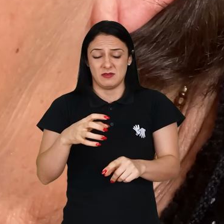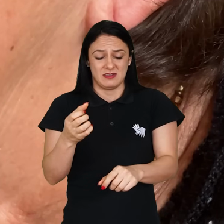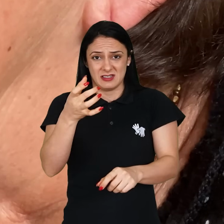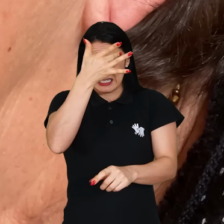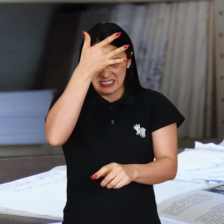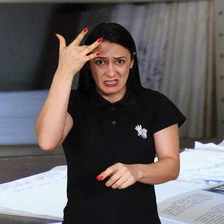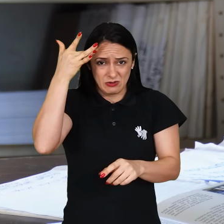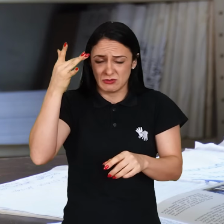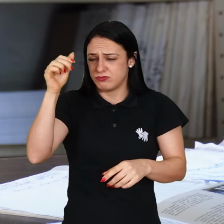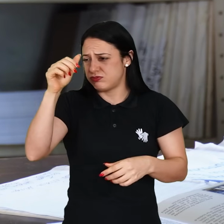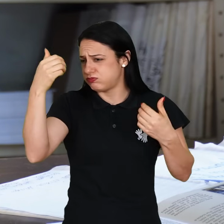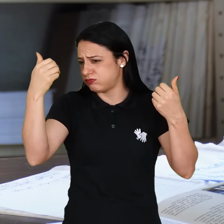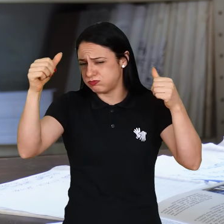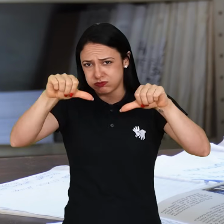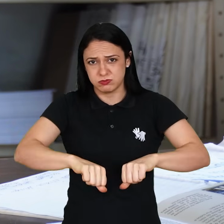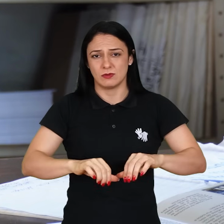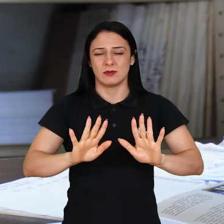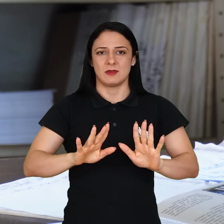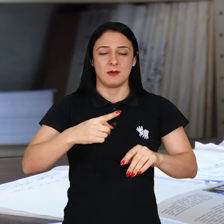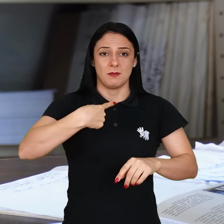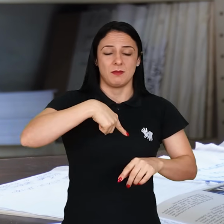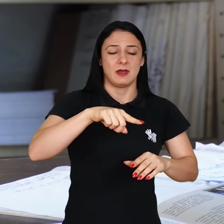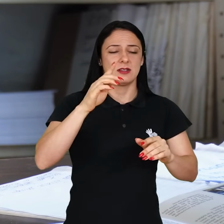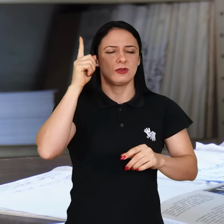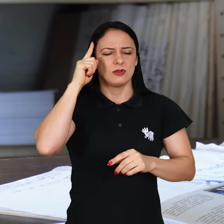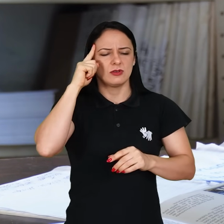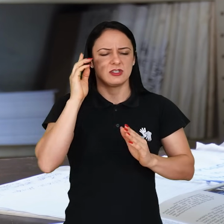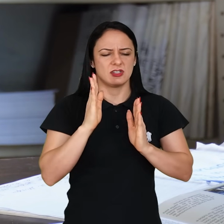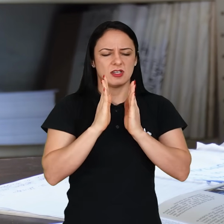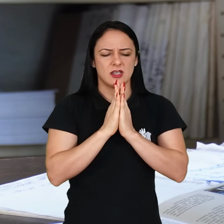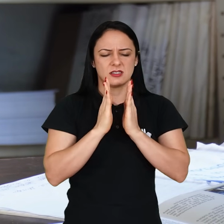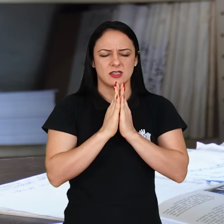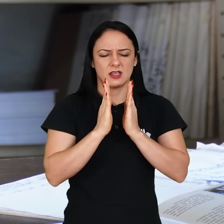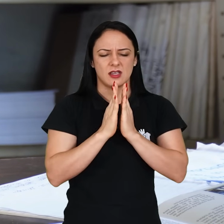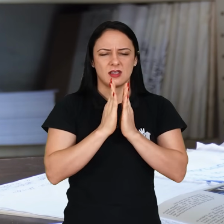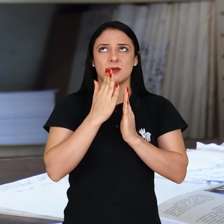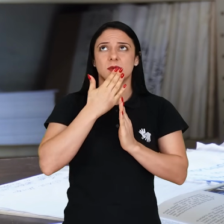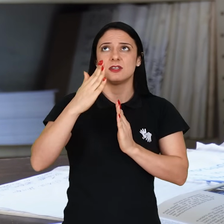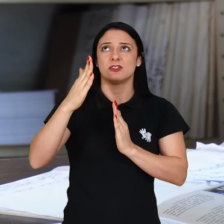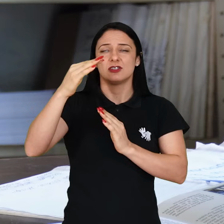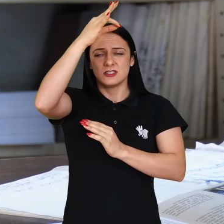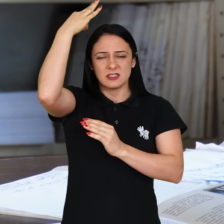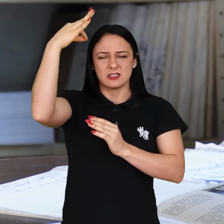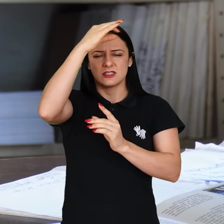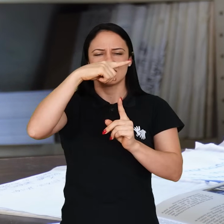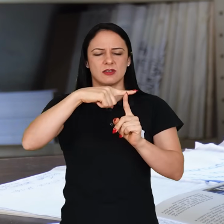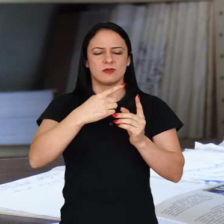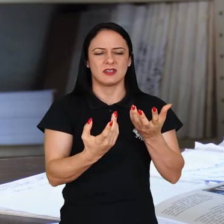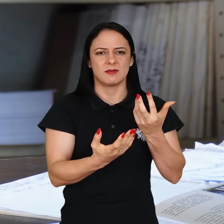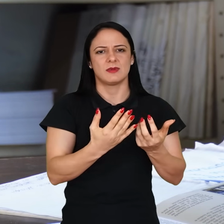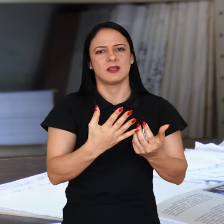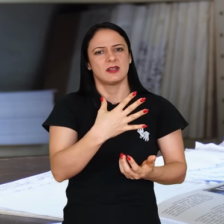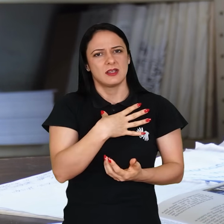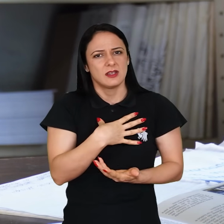muito abalado. Mas eu ia na Torre da Cruz Queimada todos os dias. E rezei muito, pedi muito, Santa Cruz Queimada,